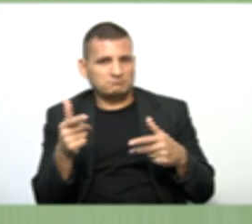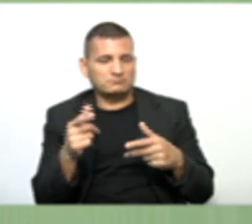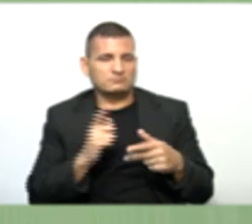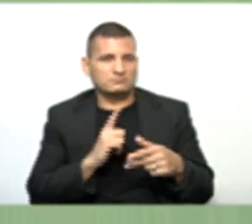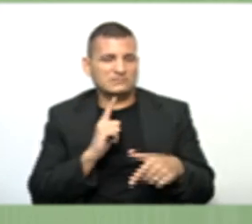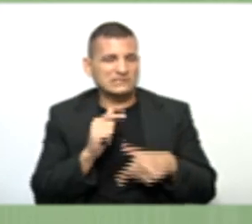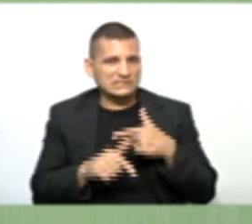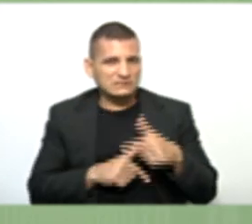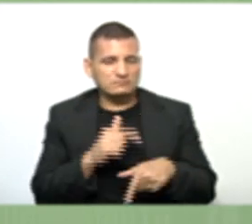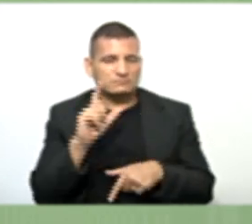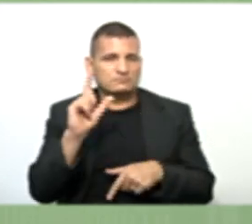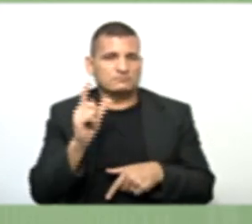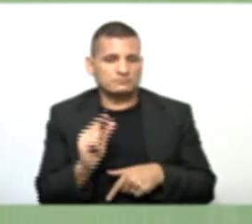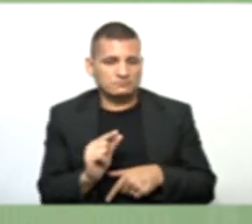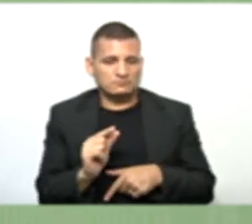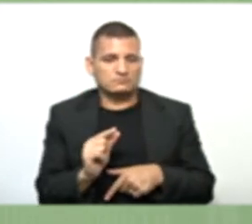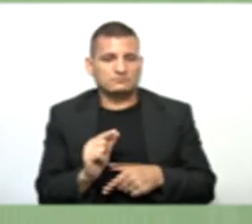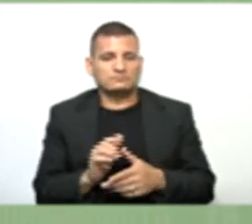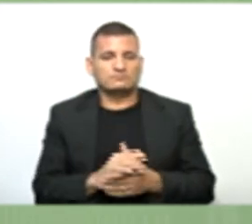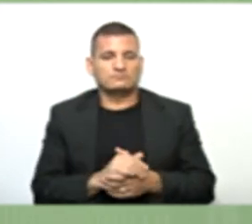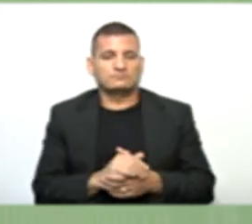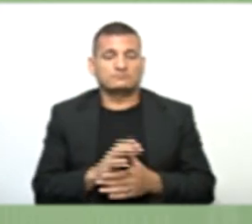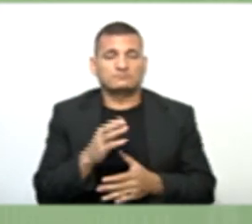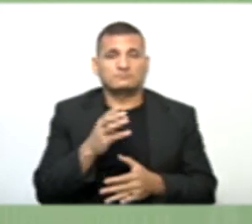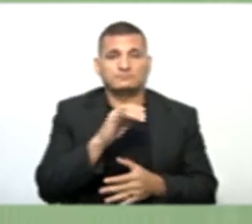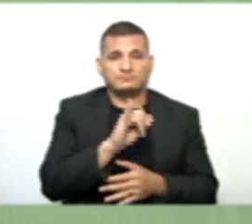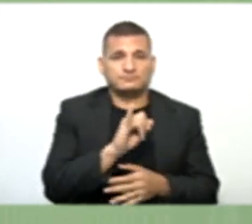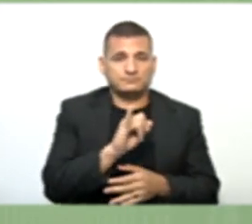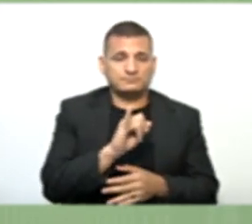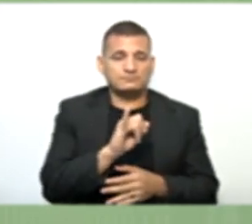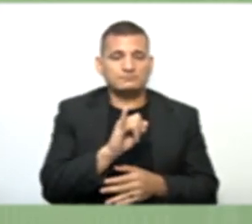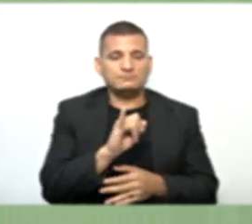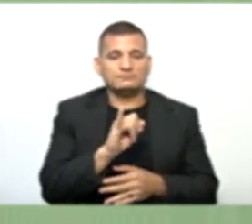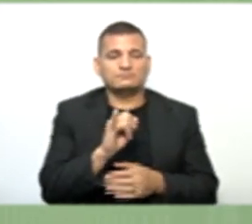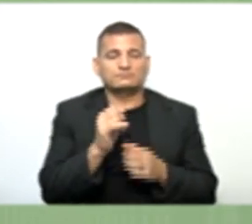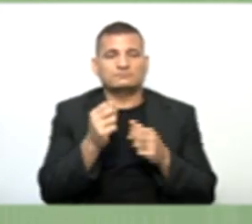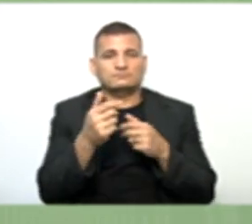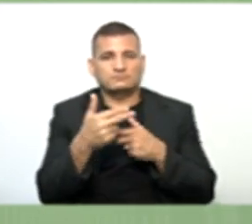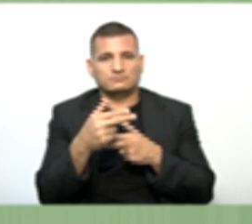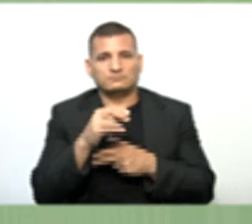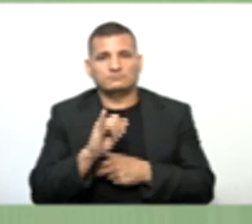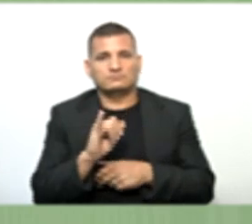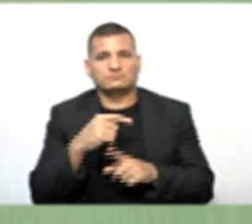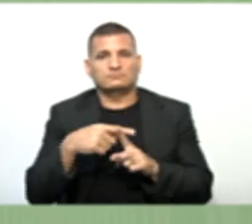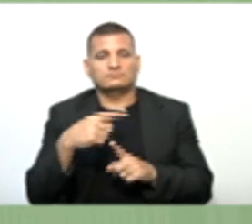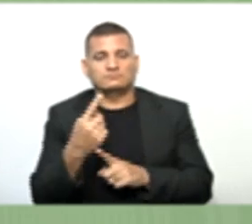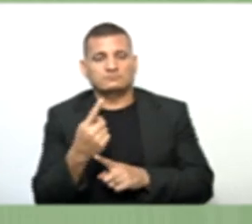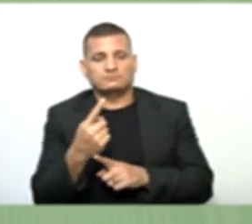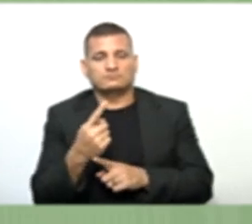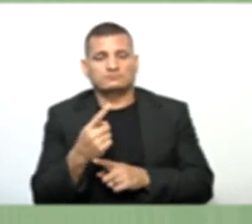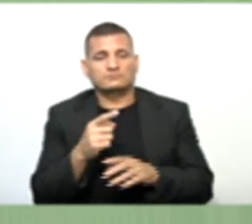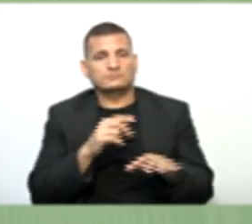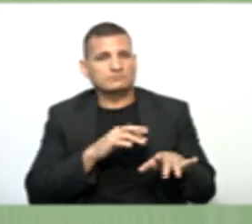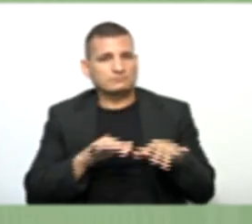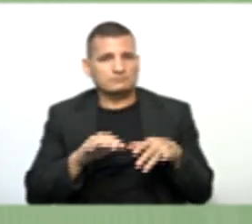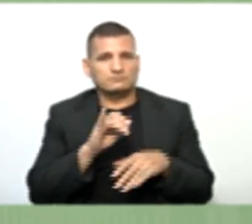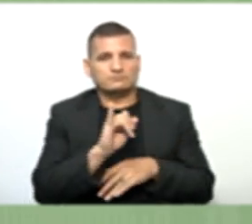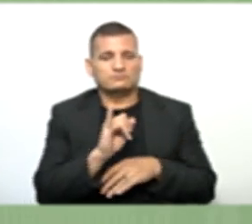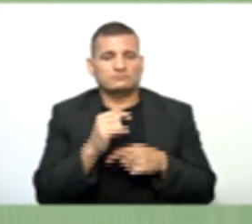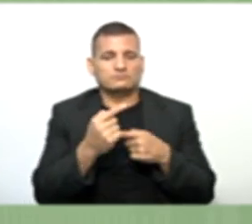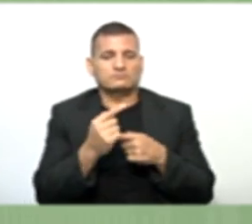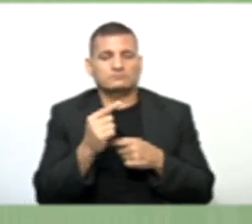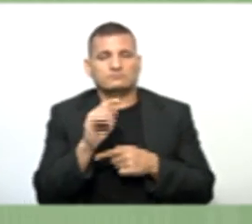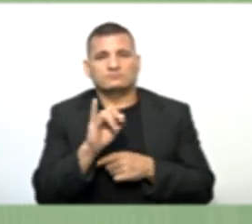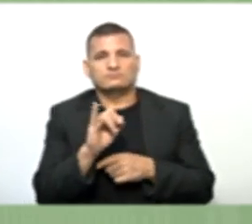menos trabalho. Então, em vez de escrever i é igual a i mais 1, a gente escreve i mais igual a 1. Tá? É uma